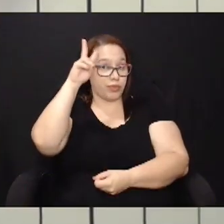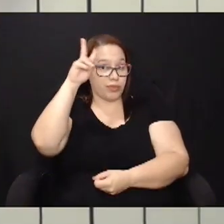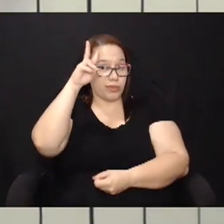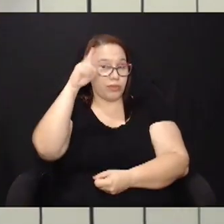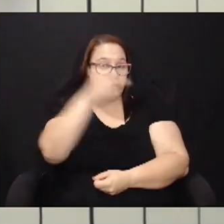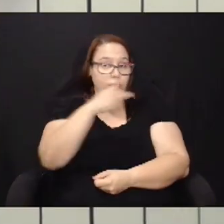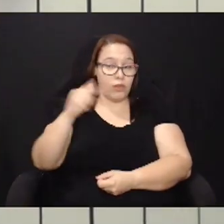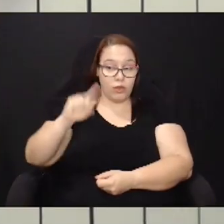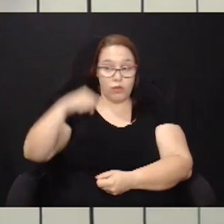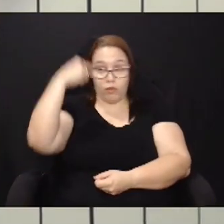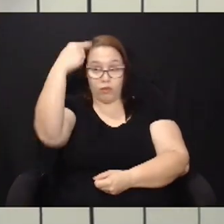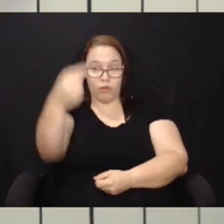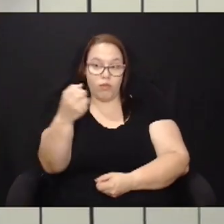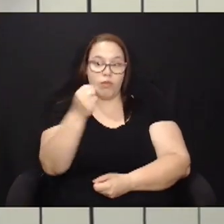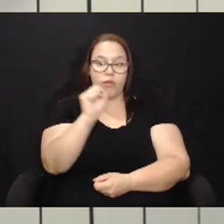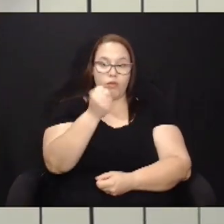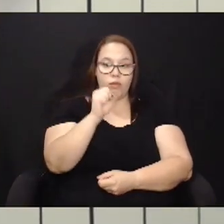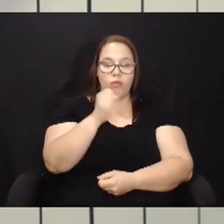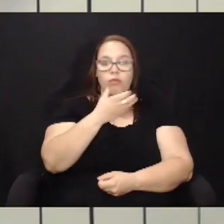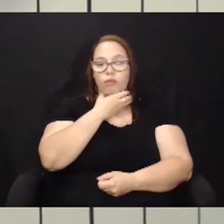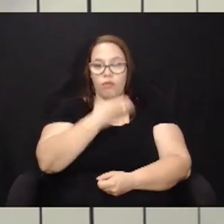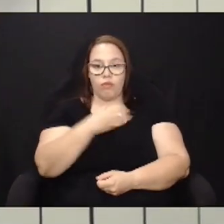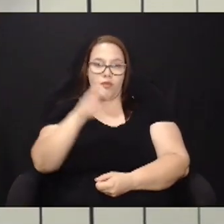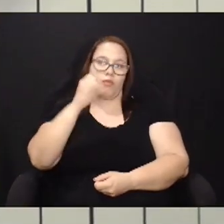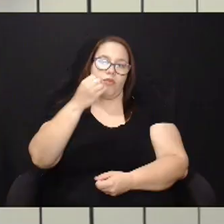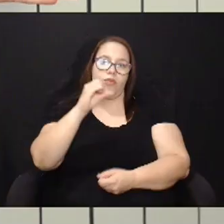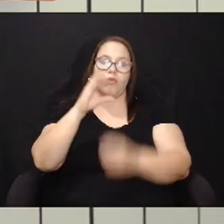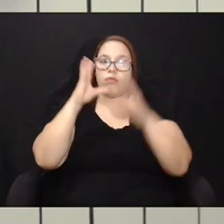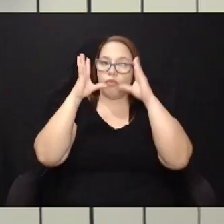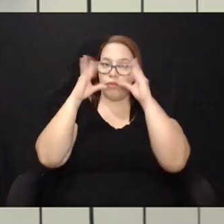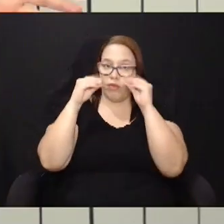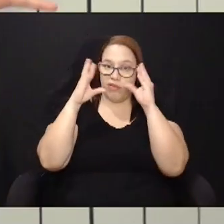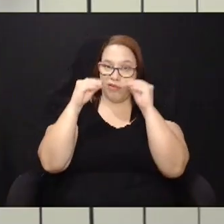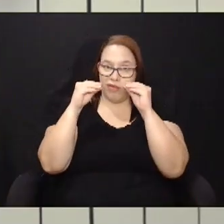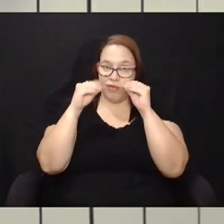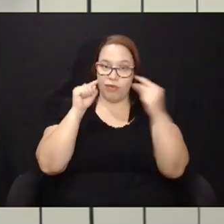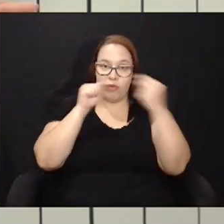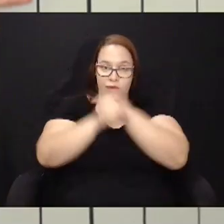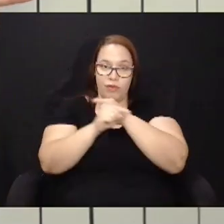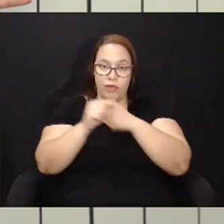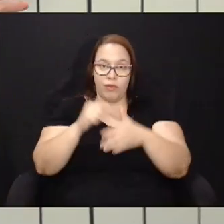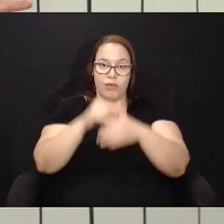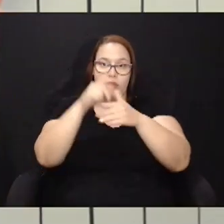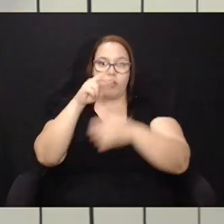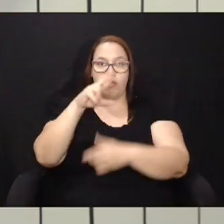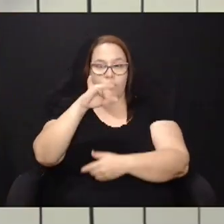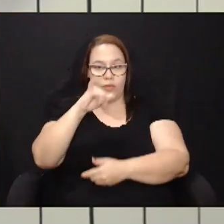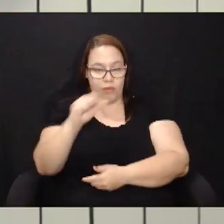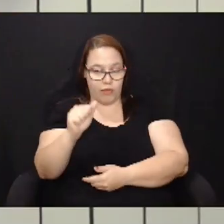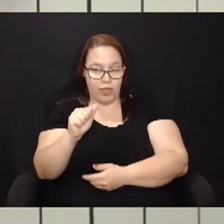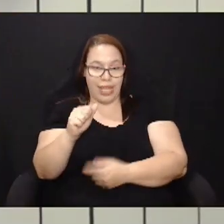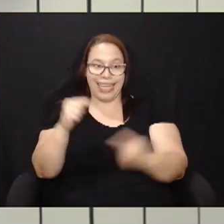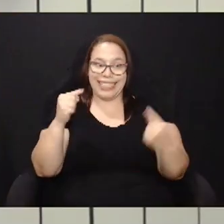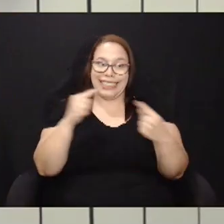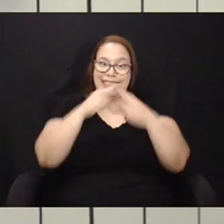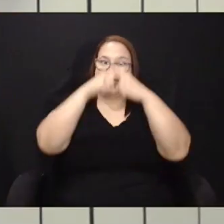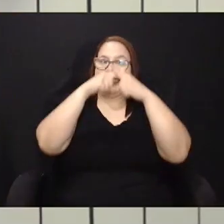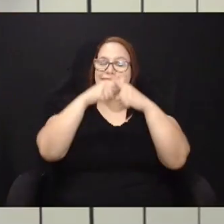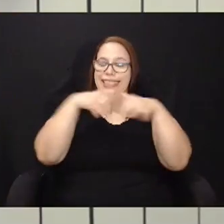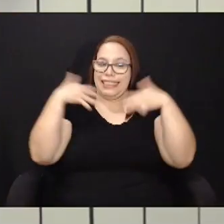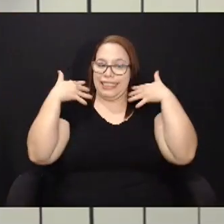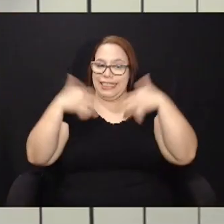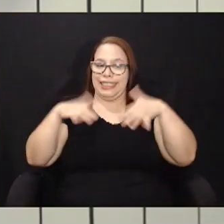dia 8 de dezembro, 9 horas da noite, contra o líder Praia Clube. Então é duelo de líderes. E olha só,